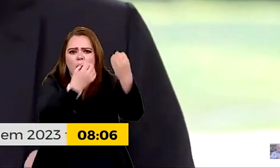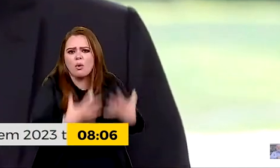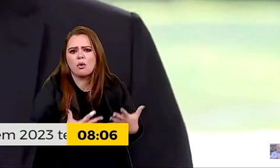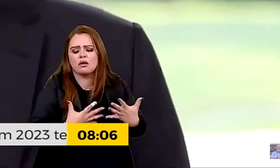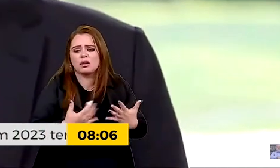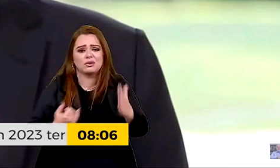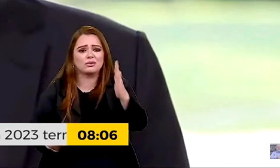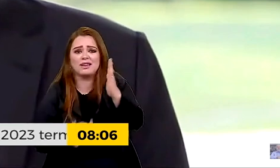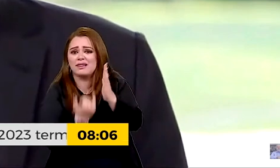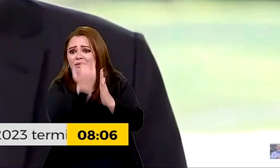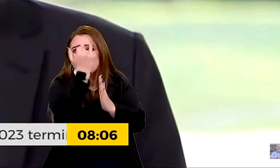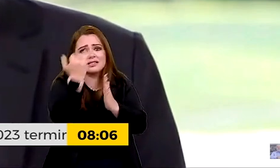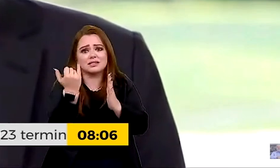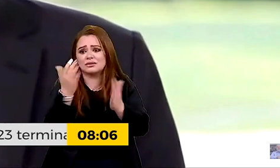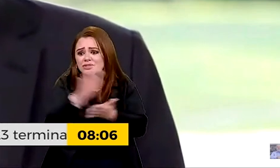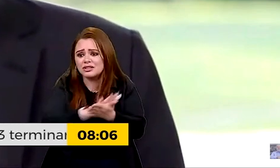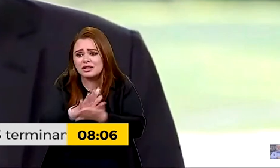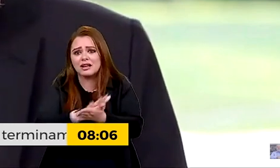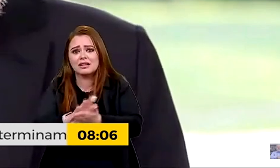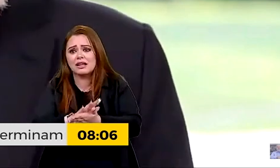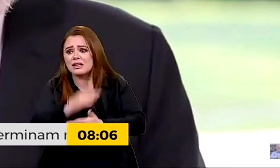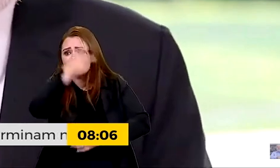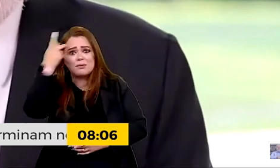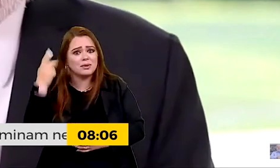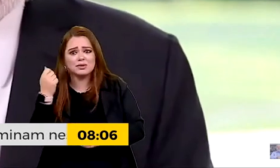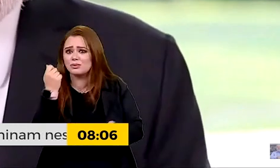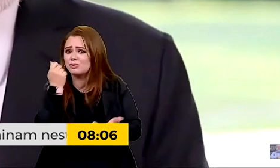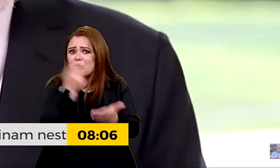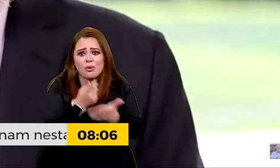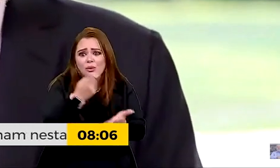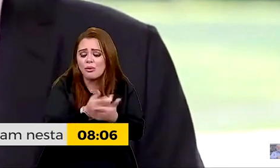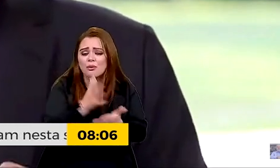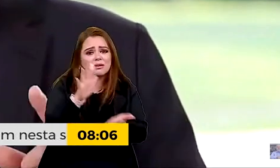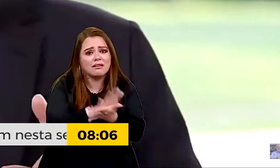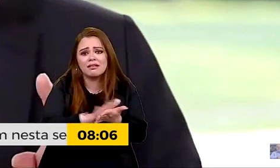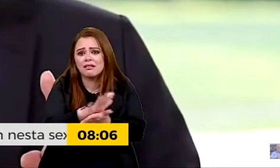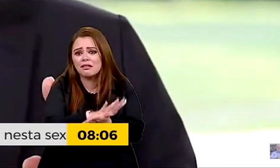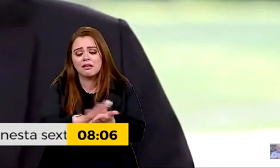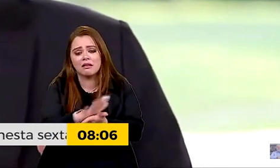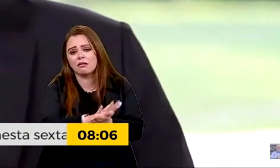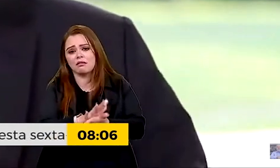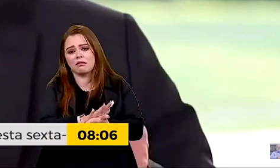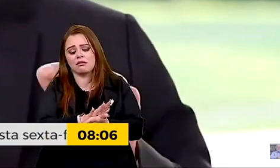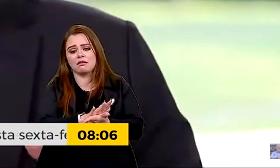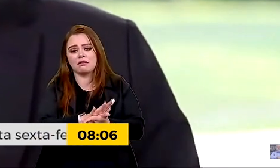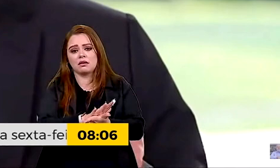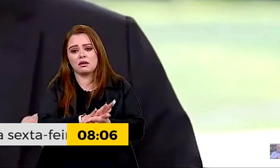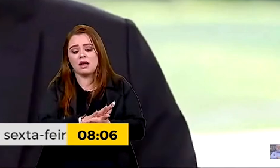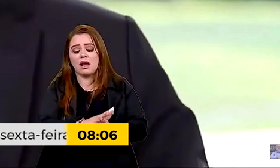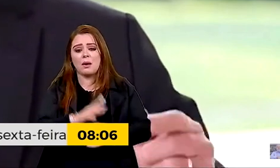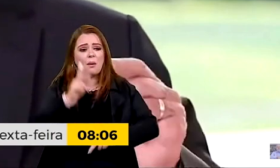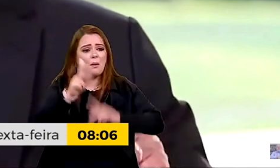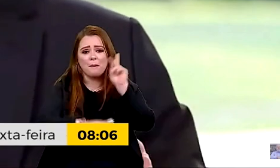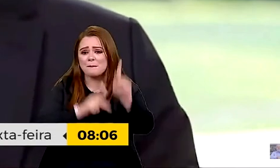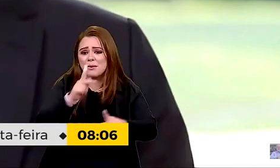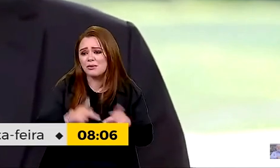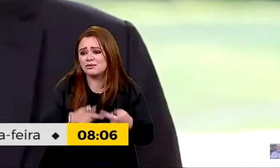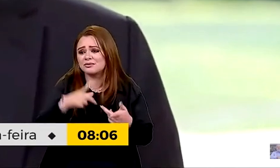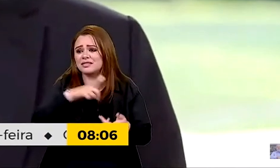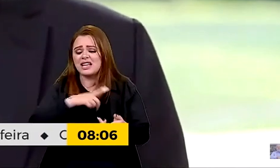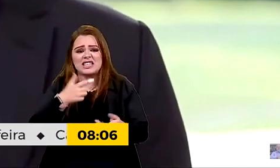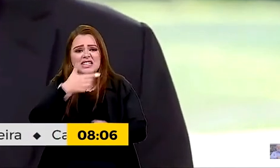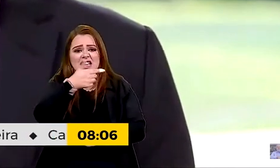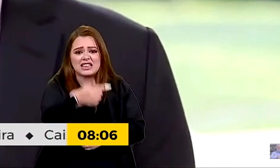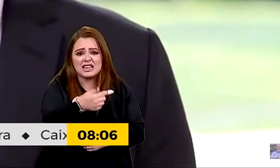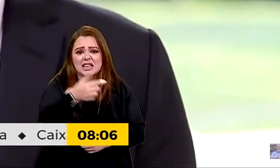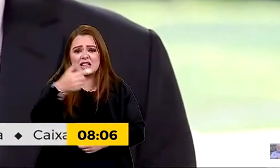o povo não tá comprando o povo não está comprando o povo não temos 72% da população brasileira